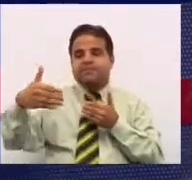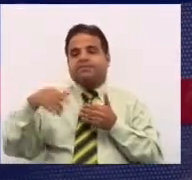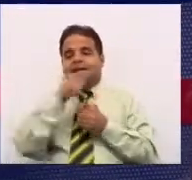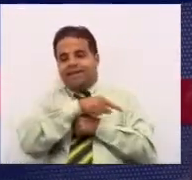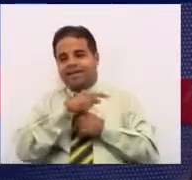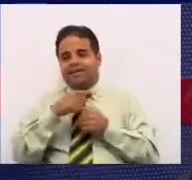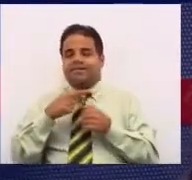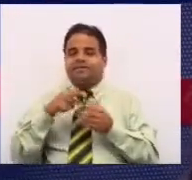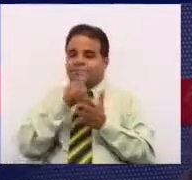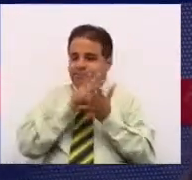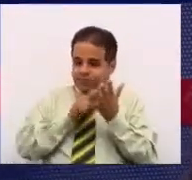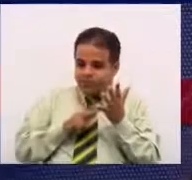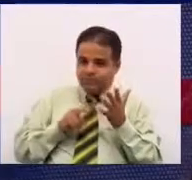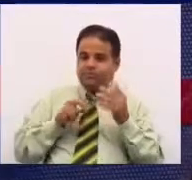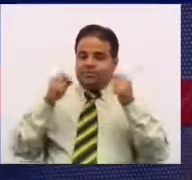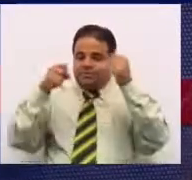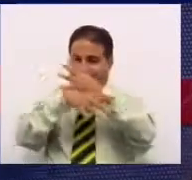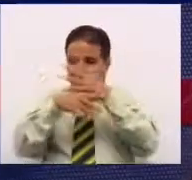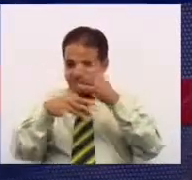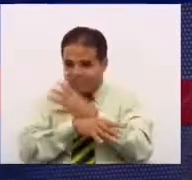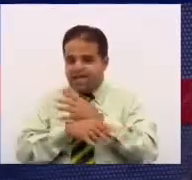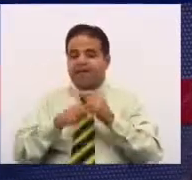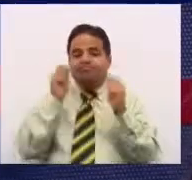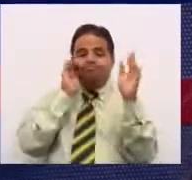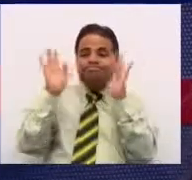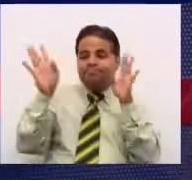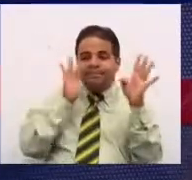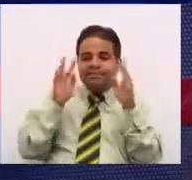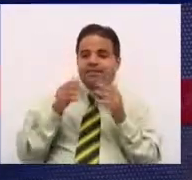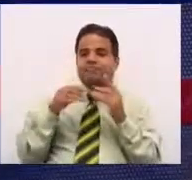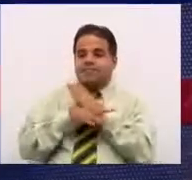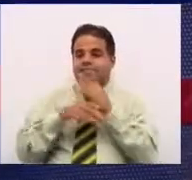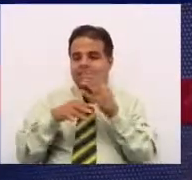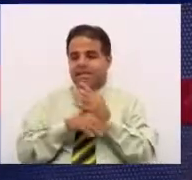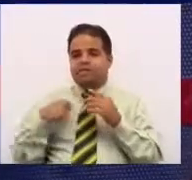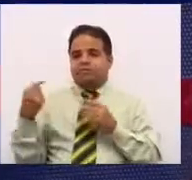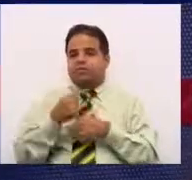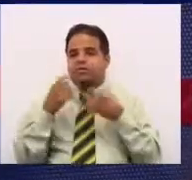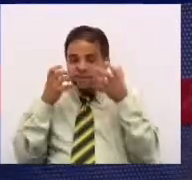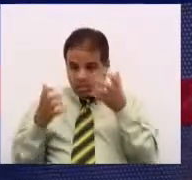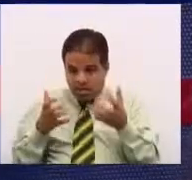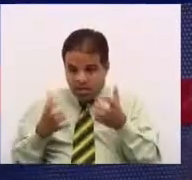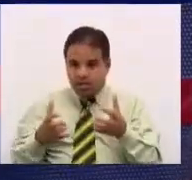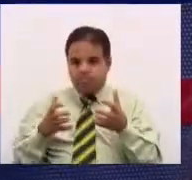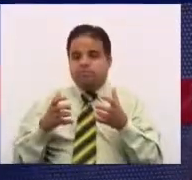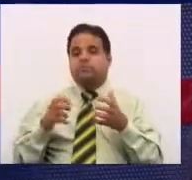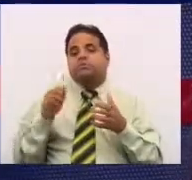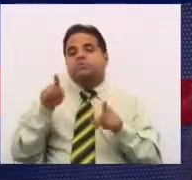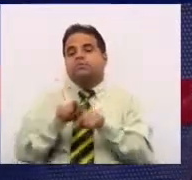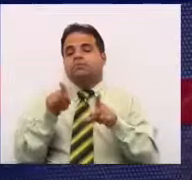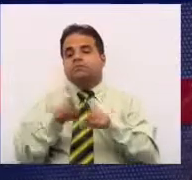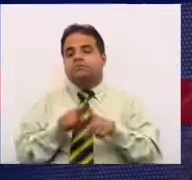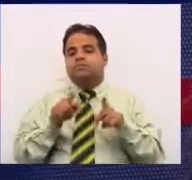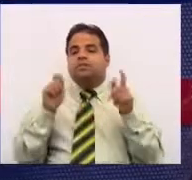dessa leitura da cidade que temos, pensar na cidade que queremos. Nós realizamos